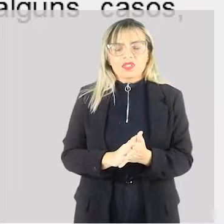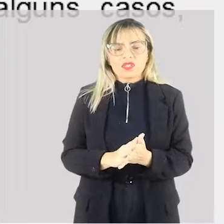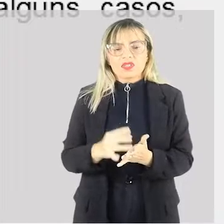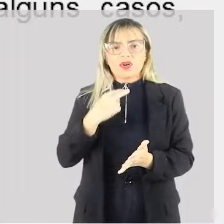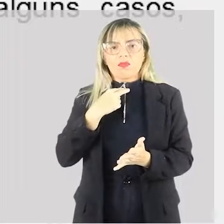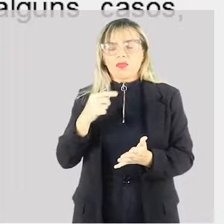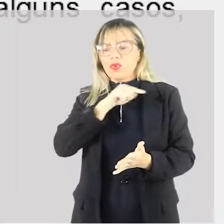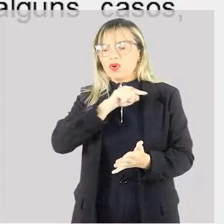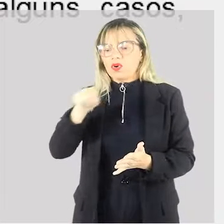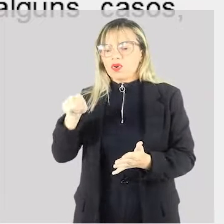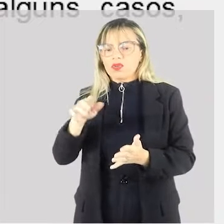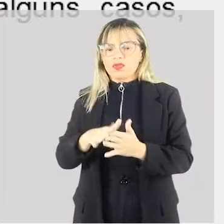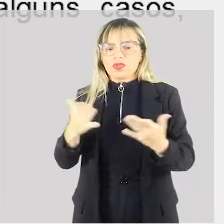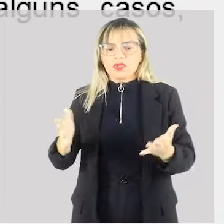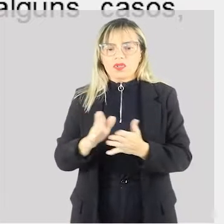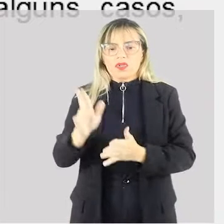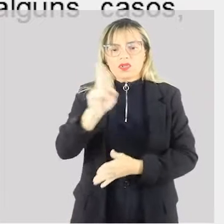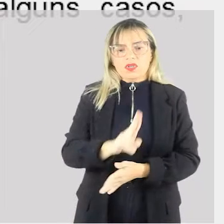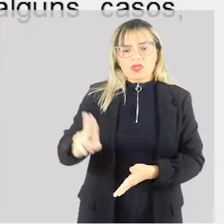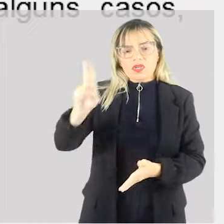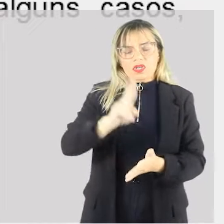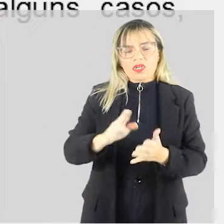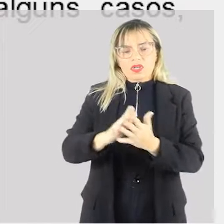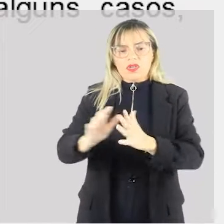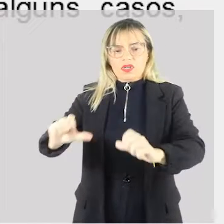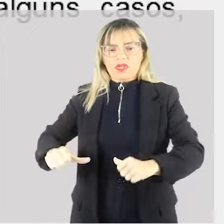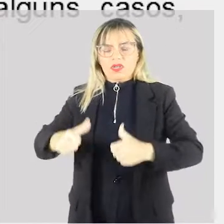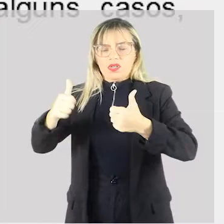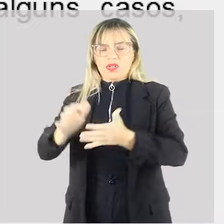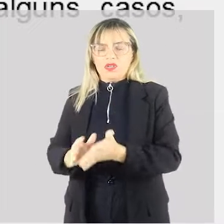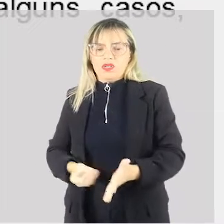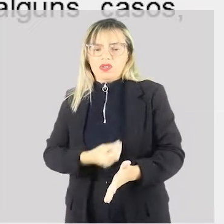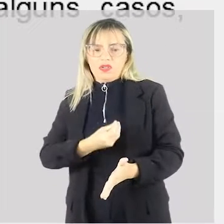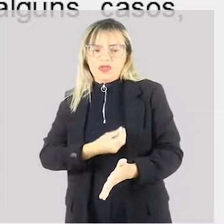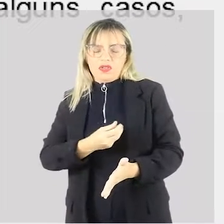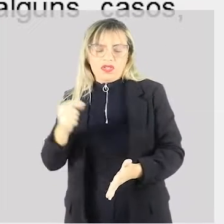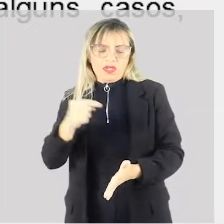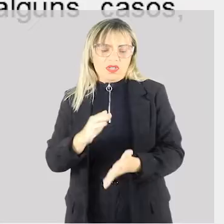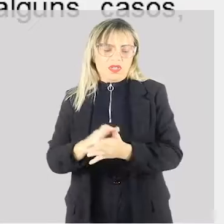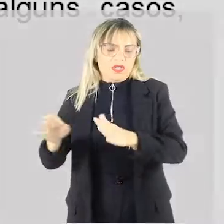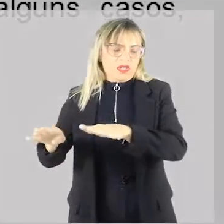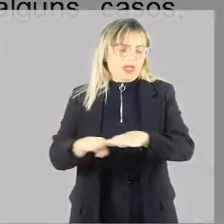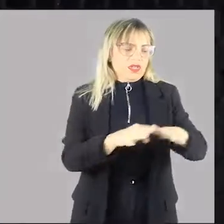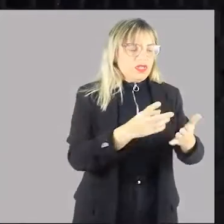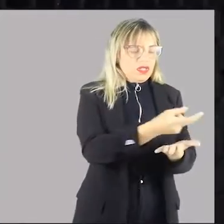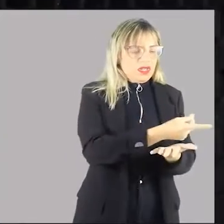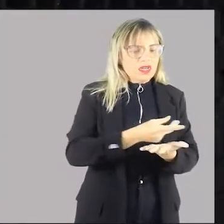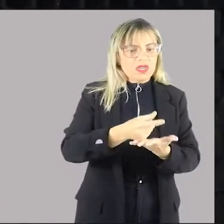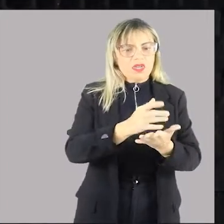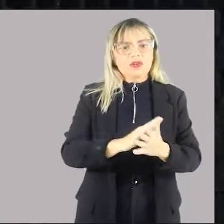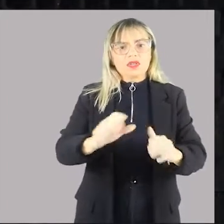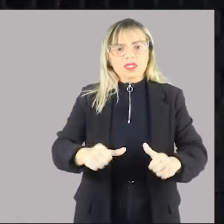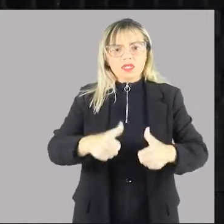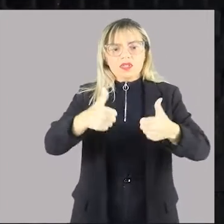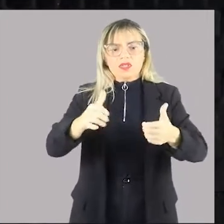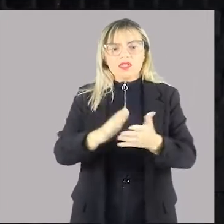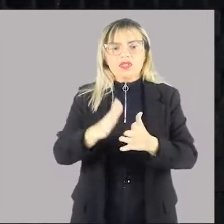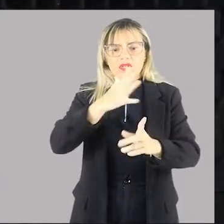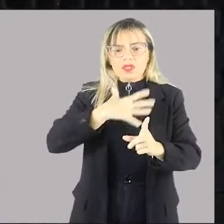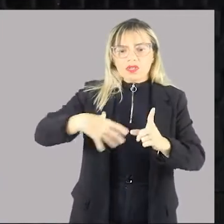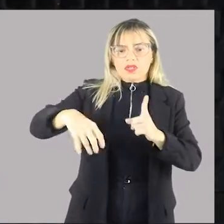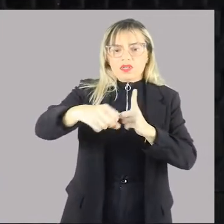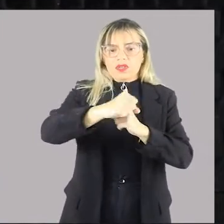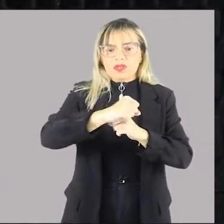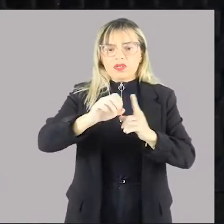interessante usar a questão da qualidade de vida e da renda, porque elas caminham juntos. Inclusive o sociólogo, já que a gente